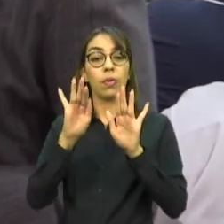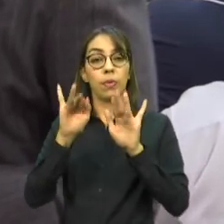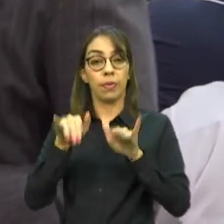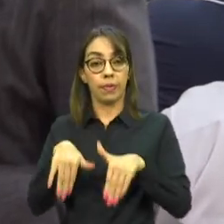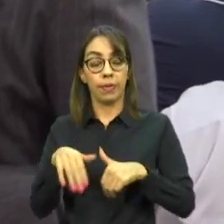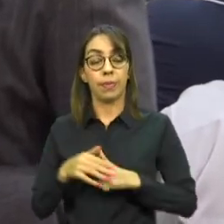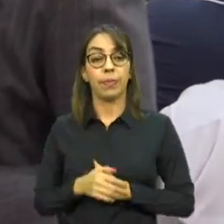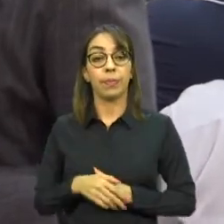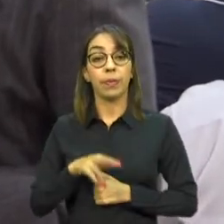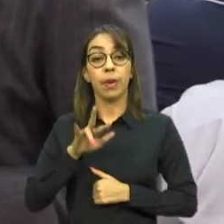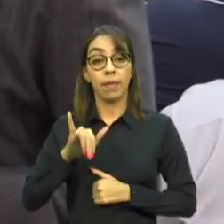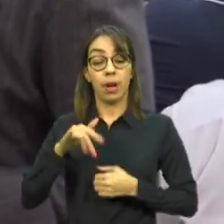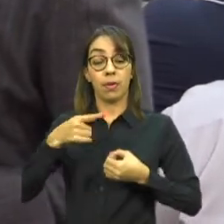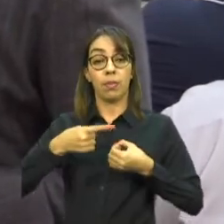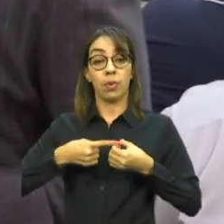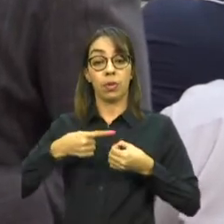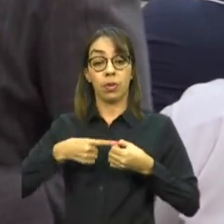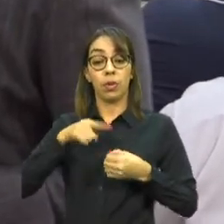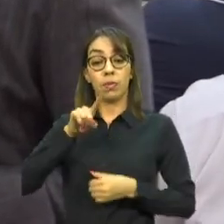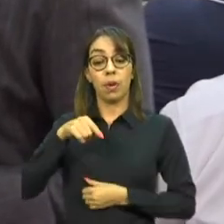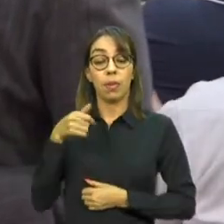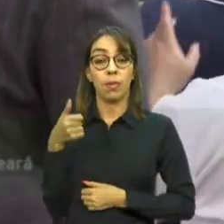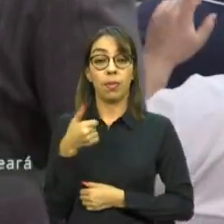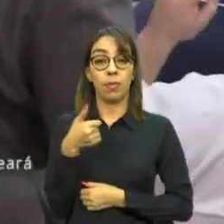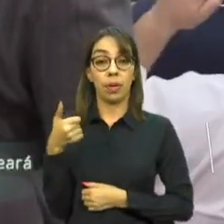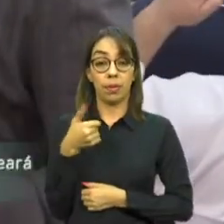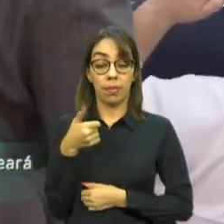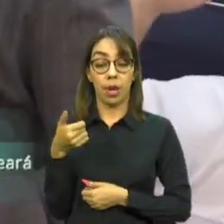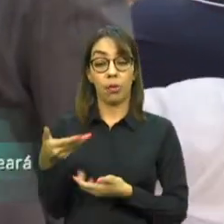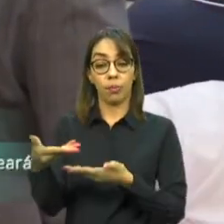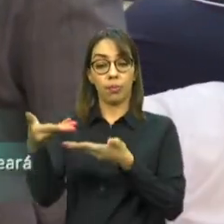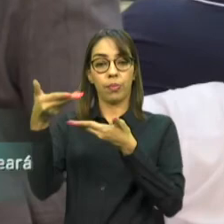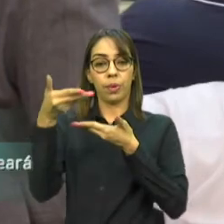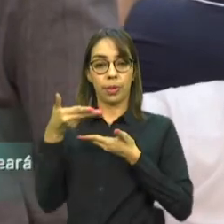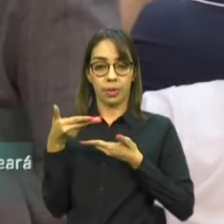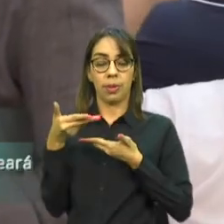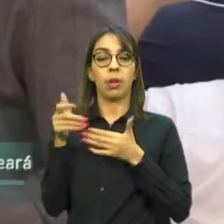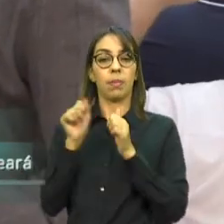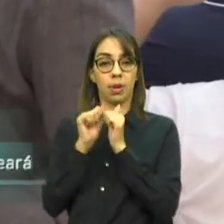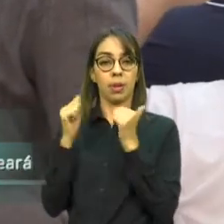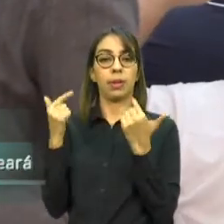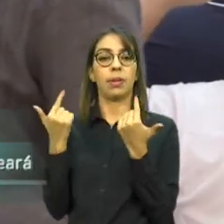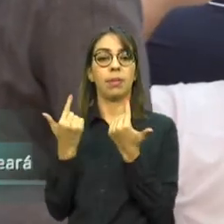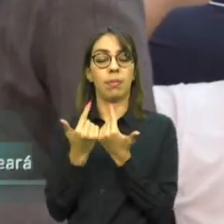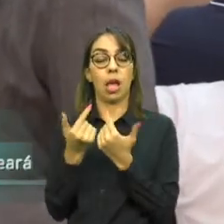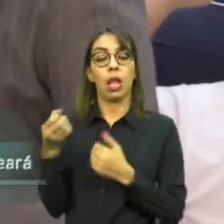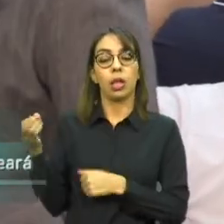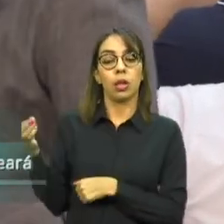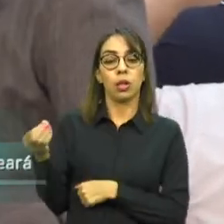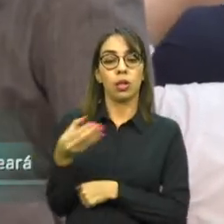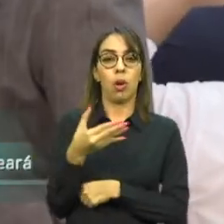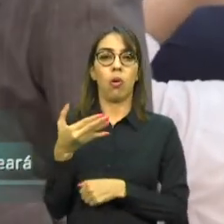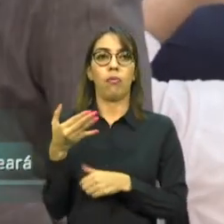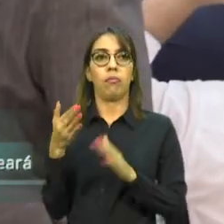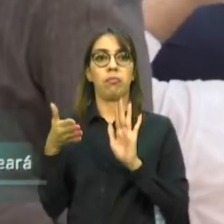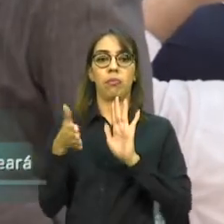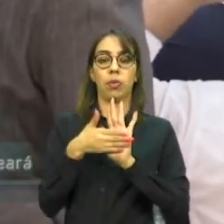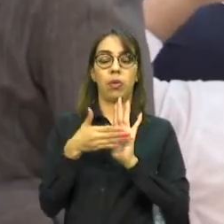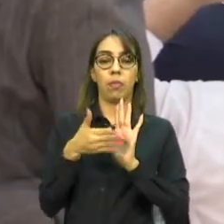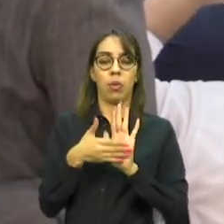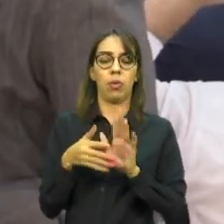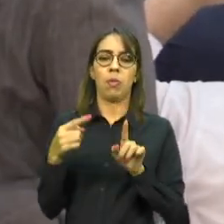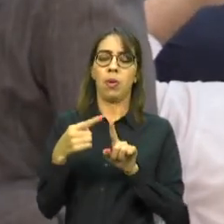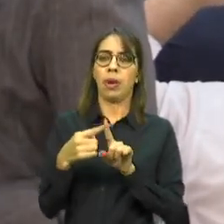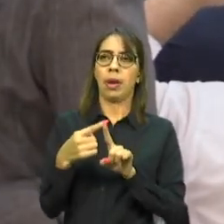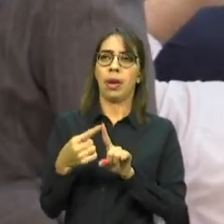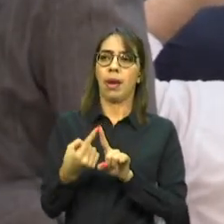Itapipoca é o primeiro município que acolhe a Assembleia Legislativa, né? Num novo formato, porque anteriormente a Assembleia vinha